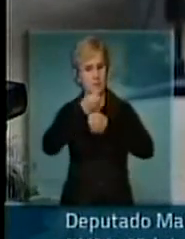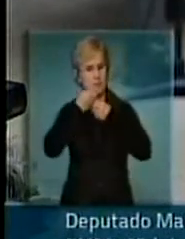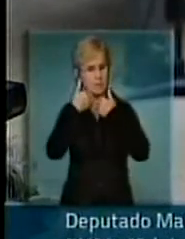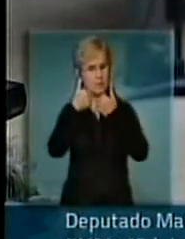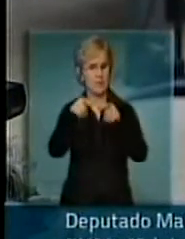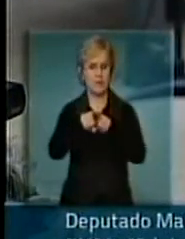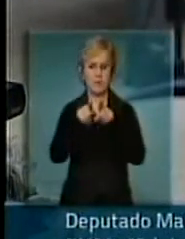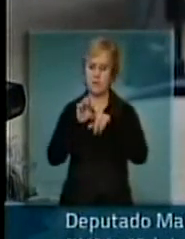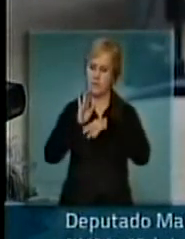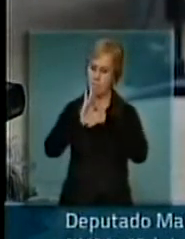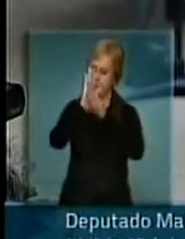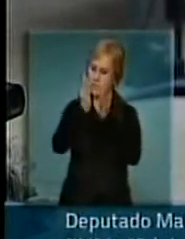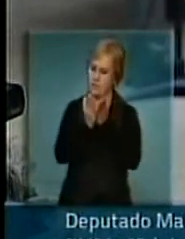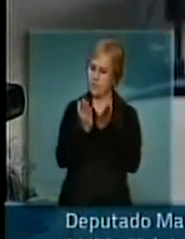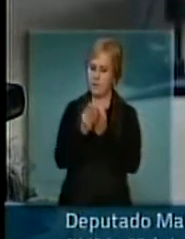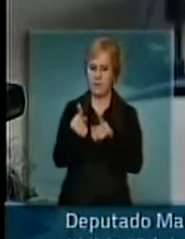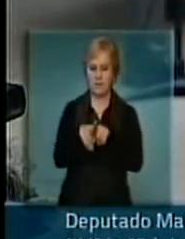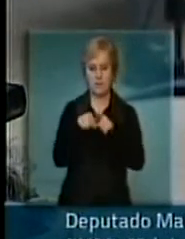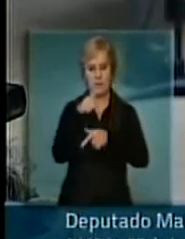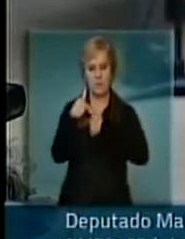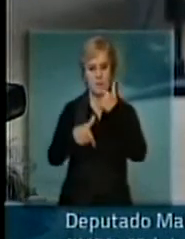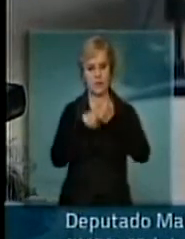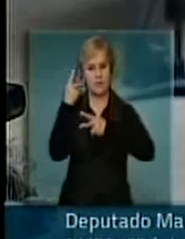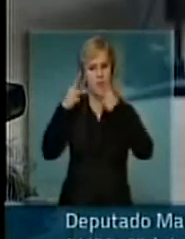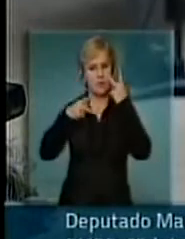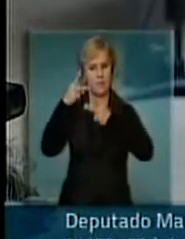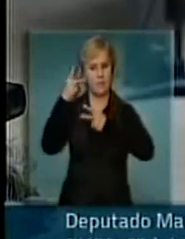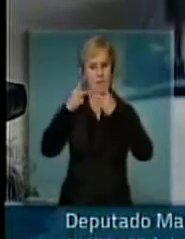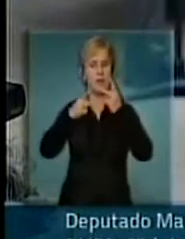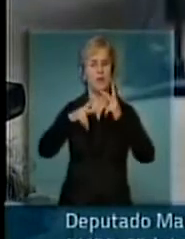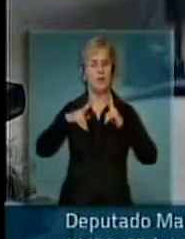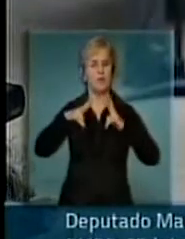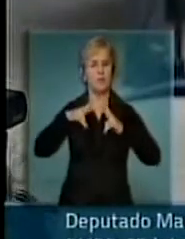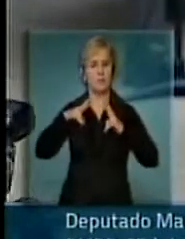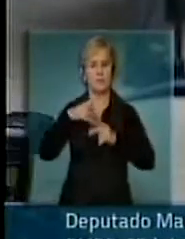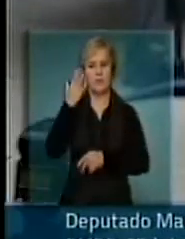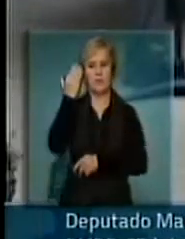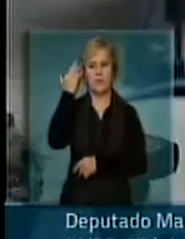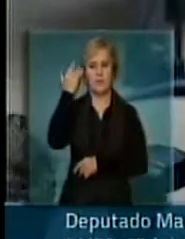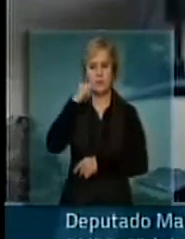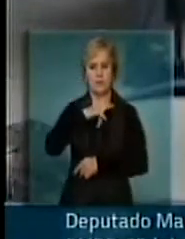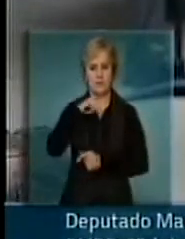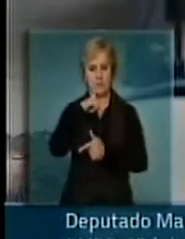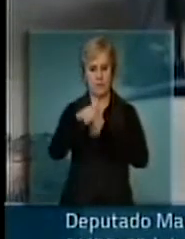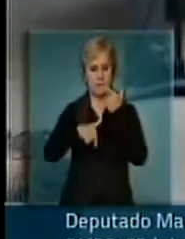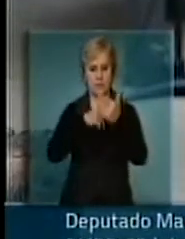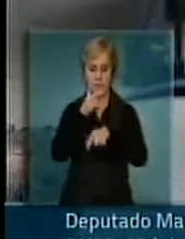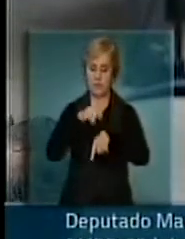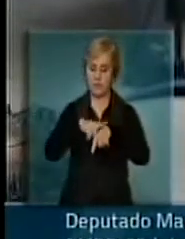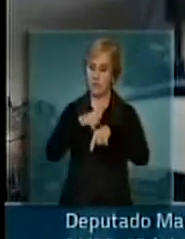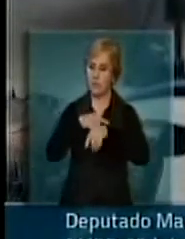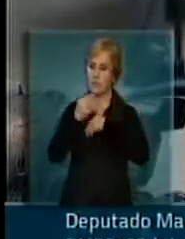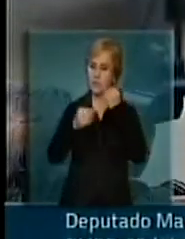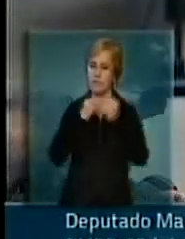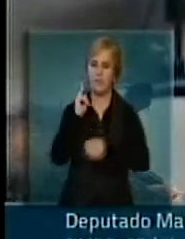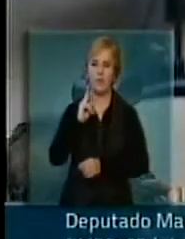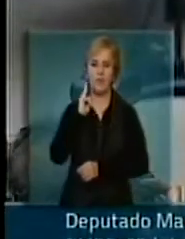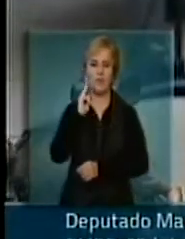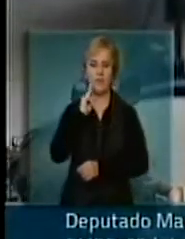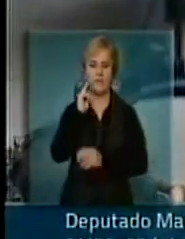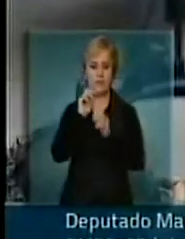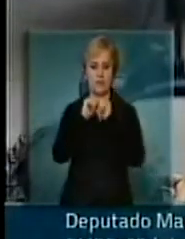formação cristã e proficiente atuação política, particularmente quando exerceu de forma devotada o mandato de vereador à